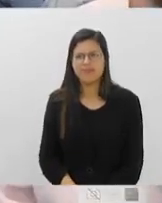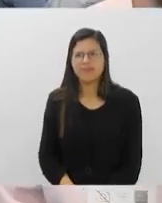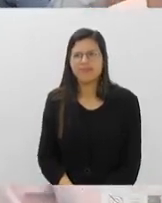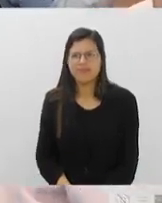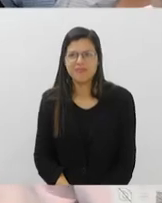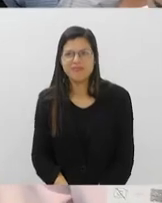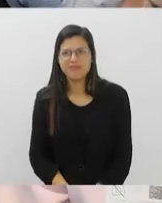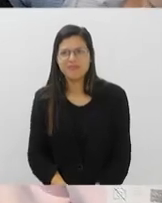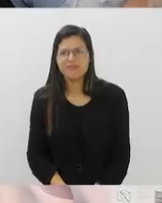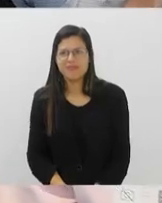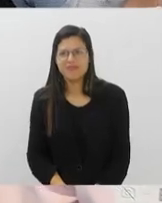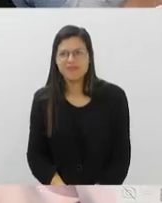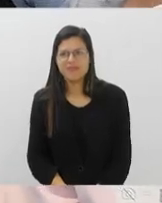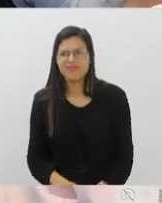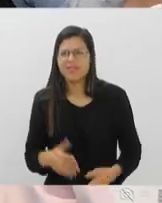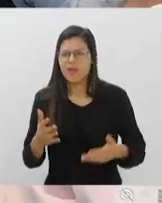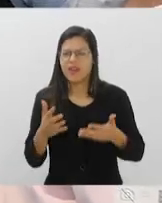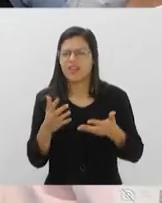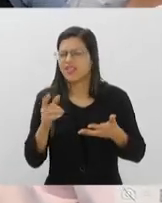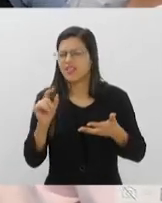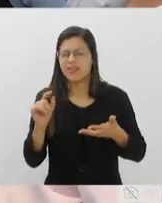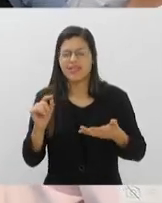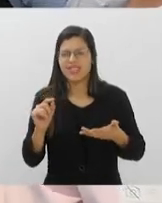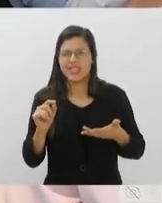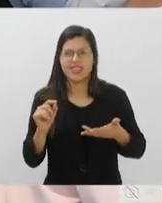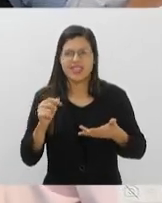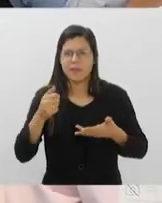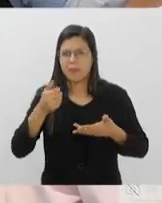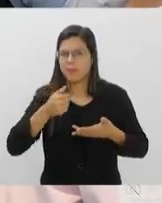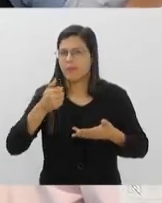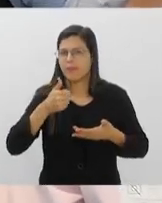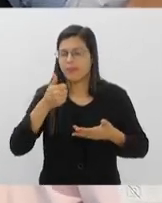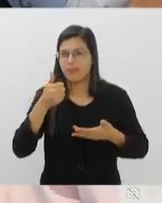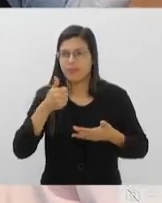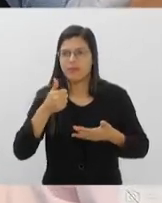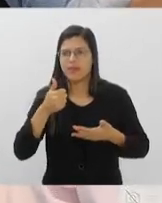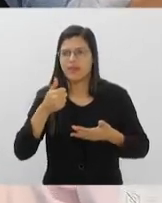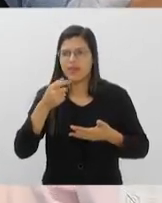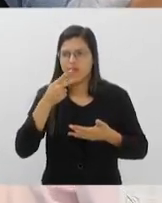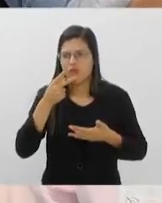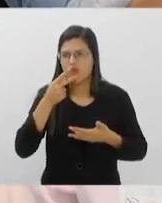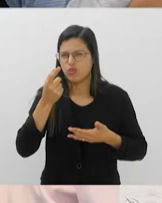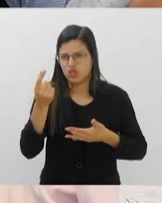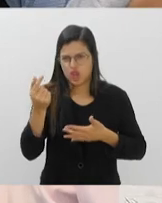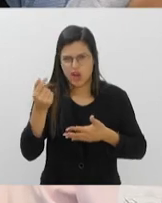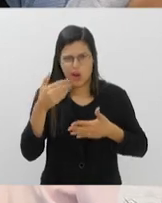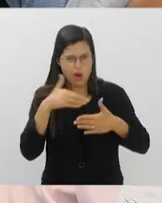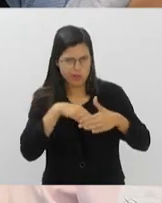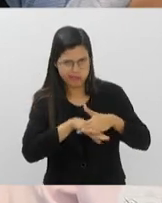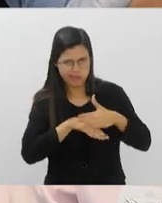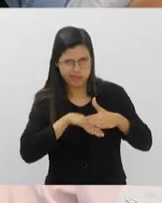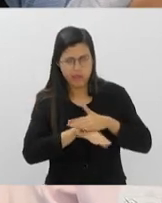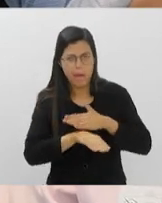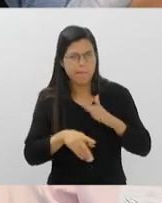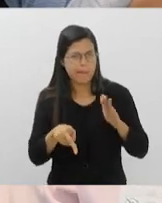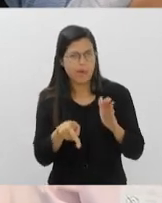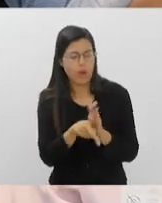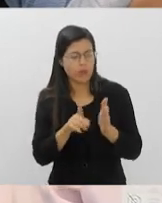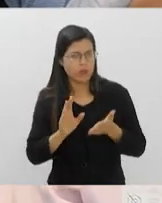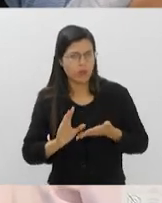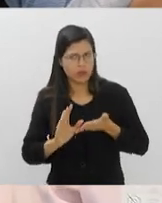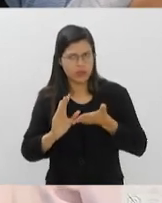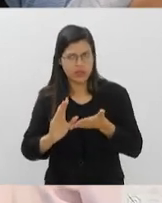eh eu gostaria o seguinte e em primeiro lugar já que falou em fundo aqui do Conselho